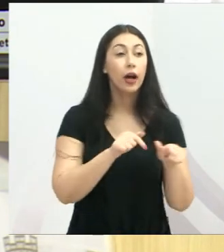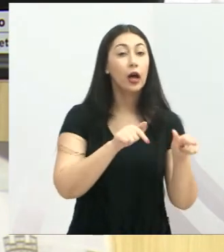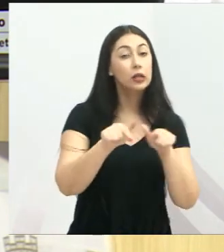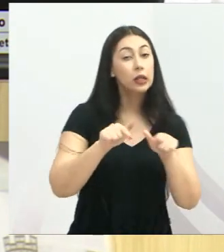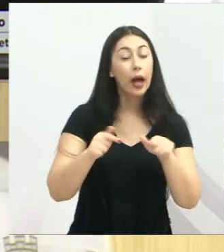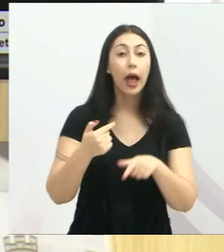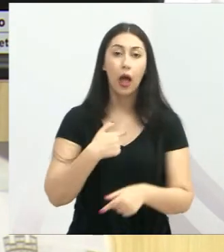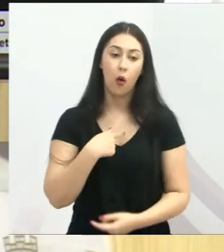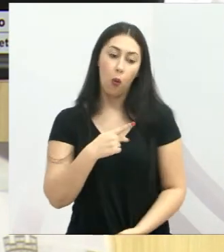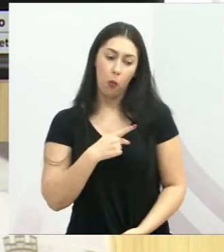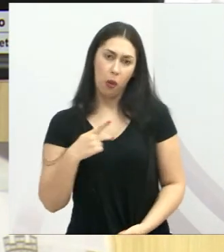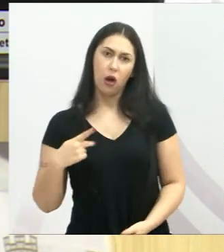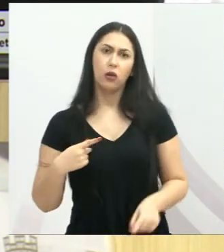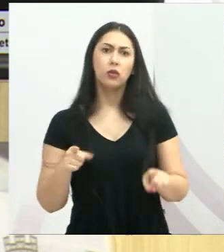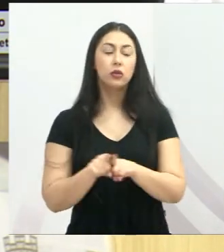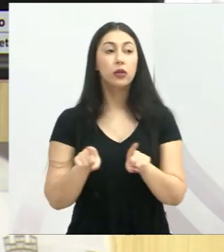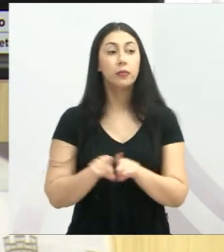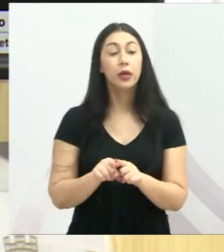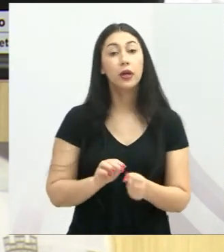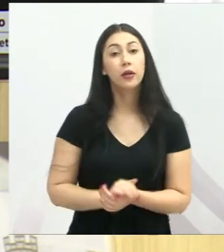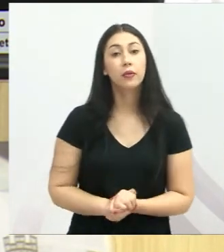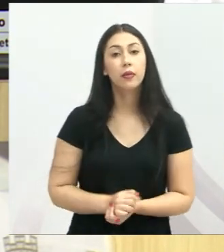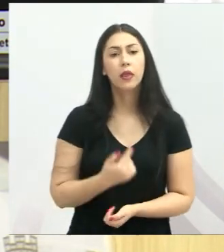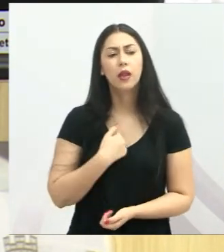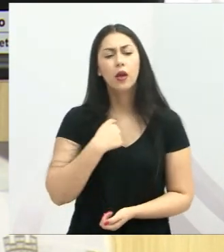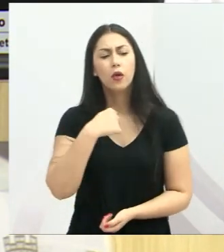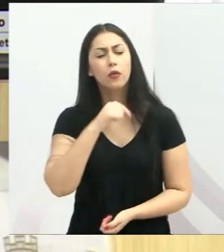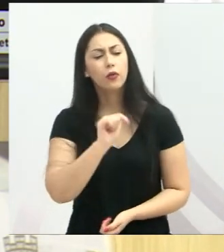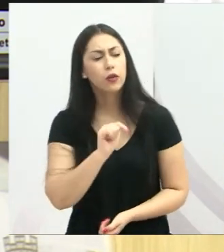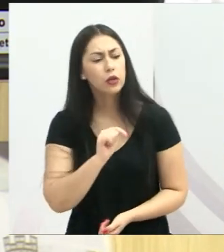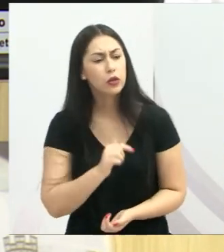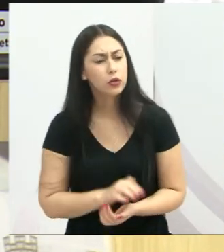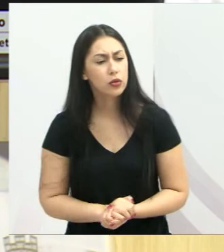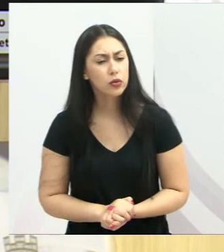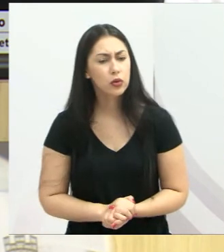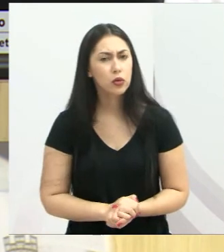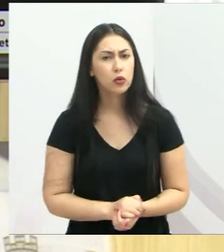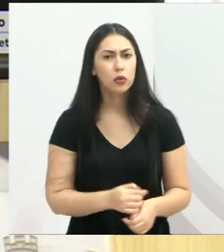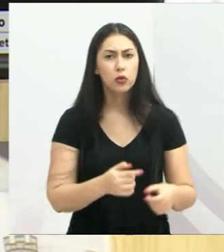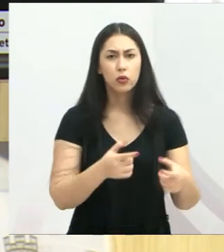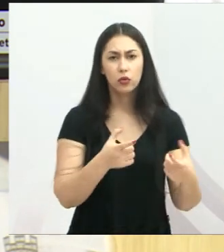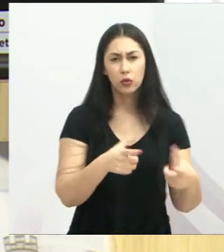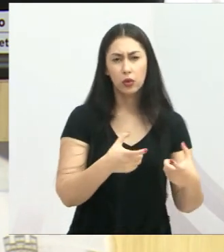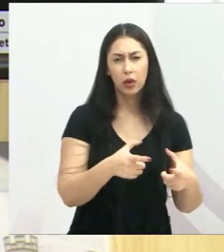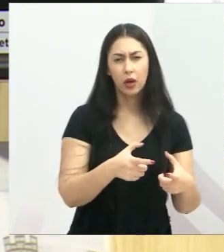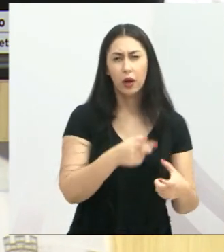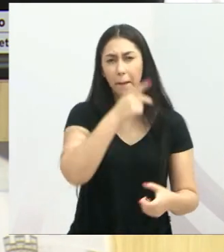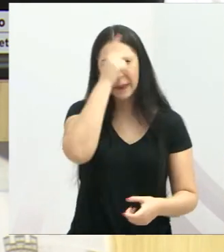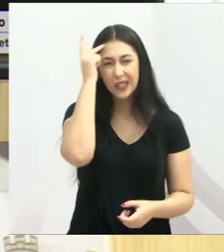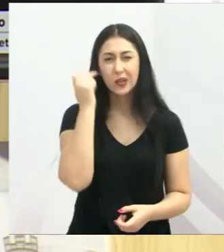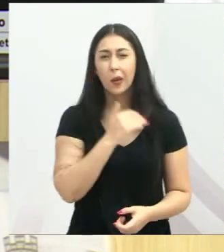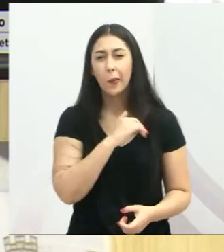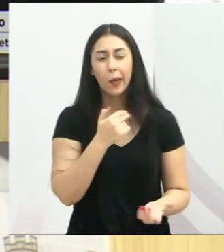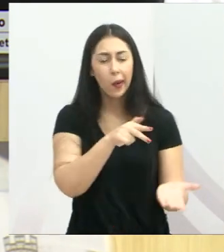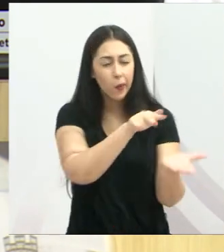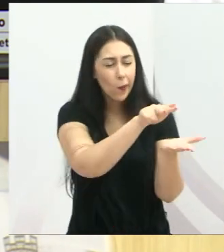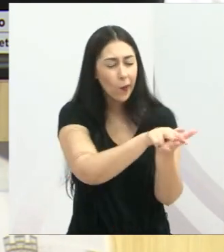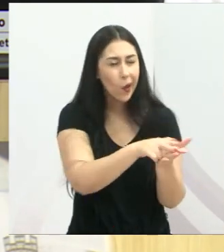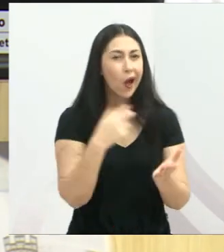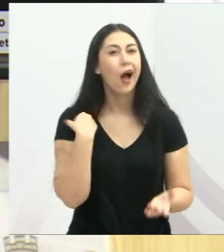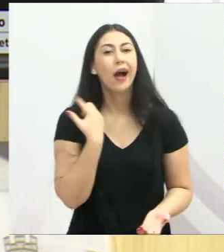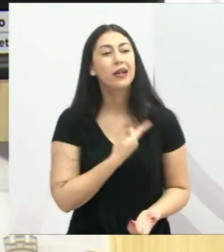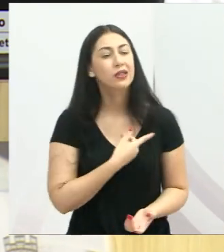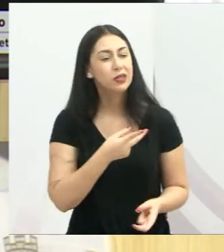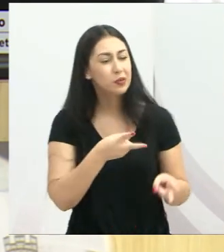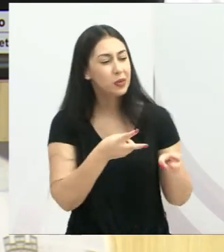pastor também, e fui em alguns velórios que é muito triste você presenciar, vereador, a morte de uma pessoa